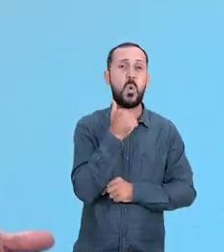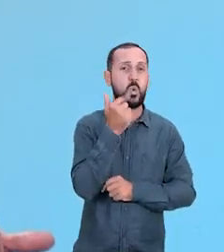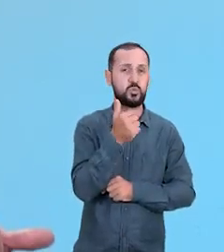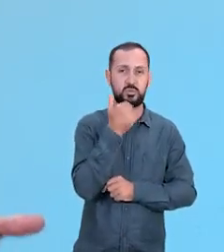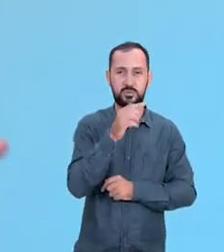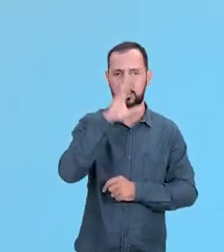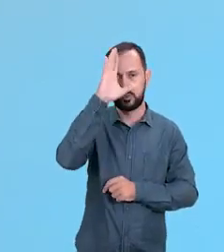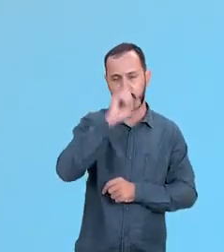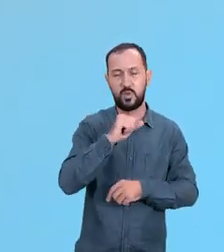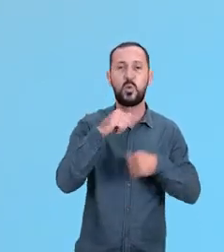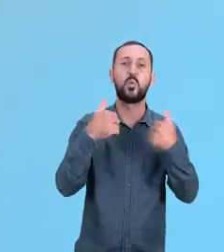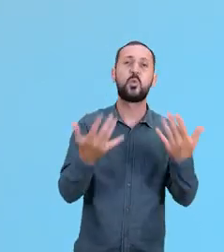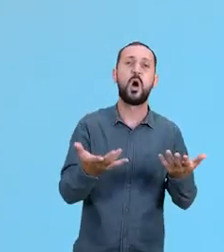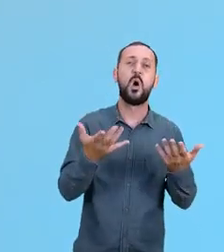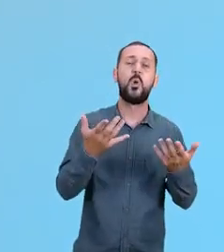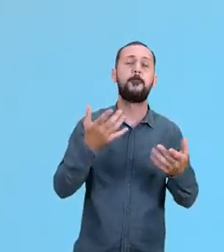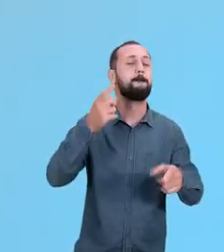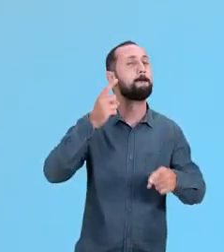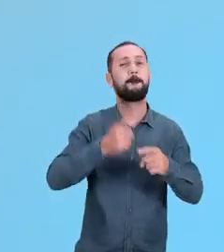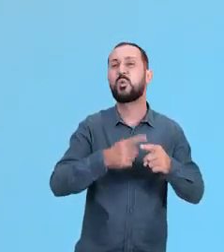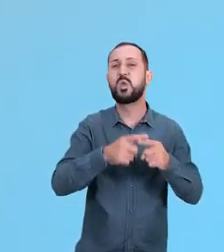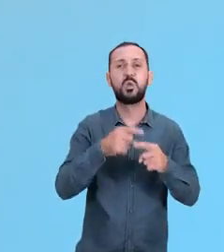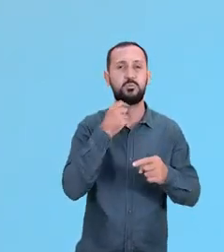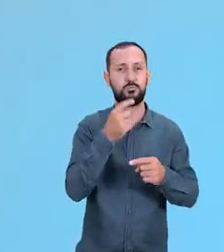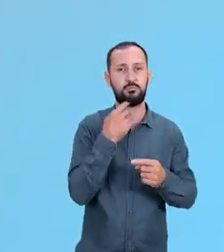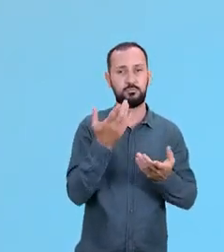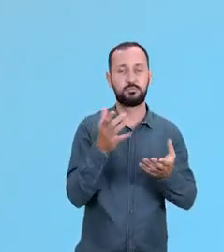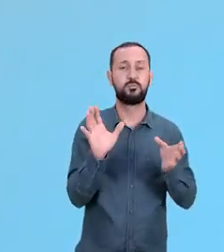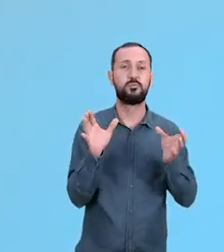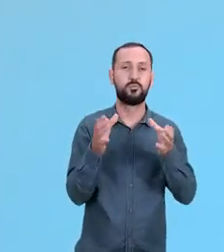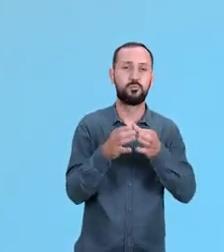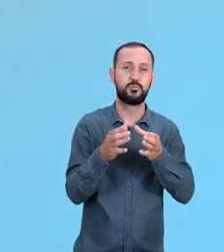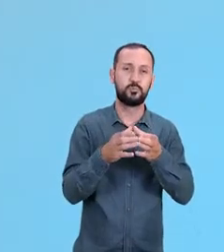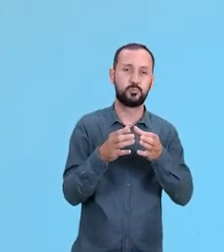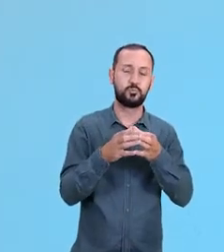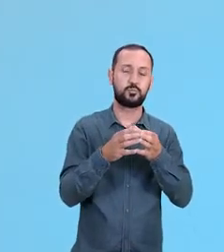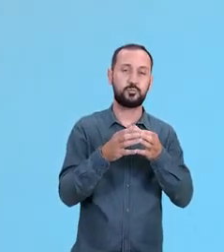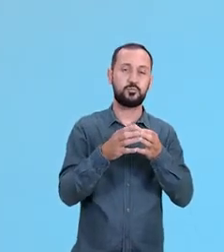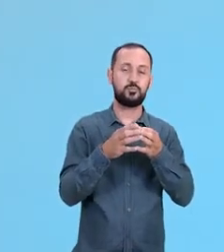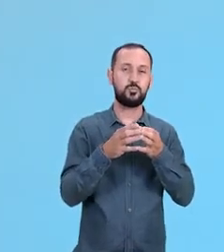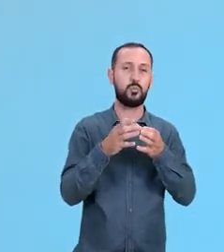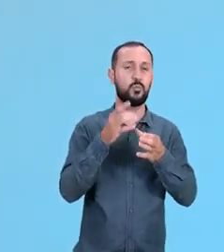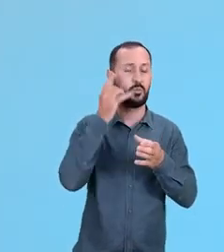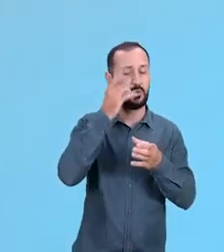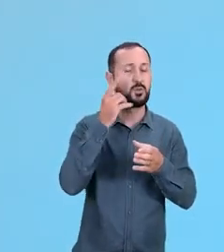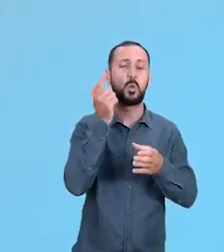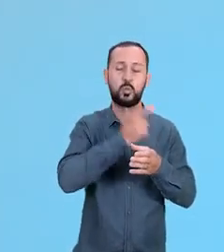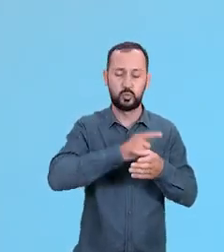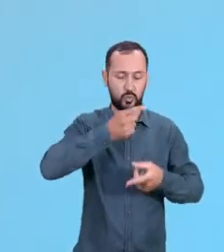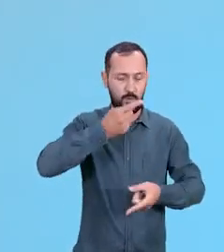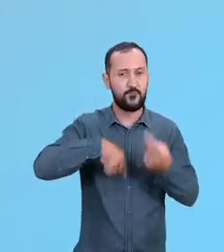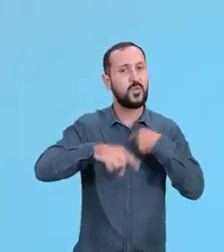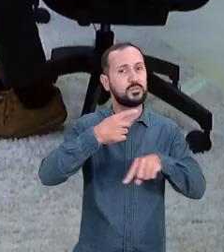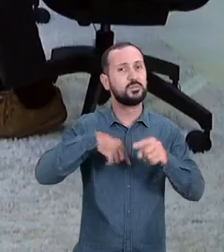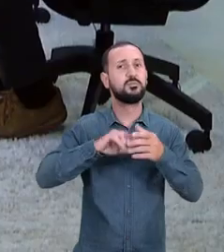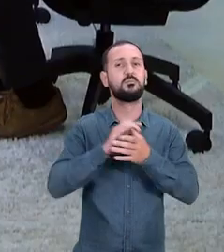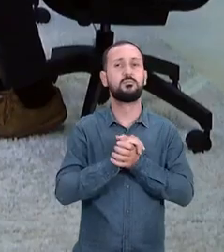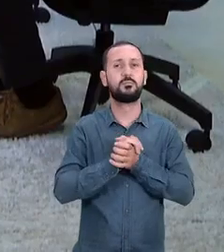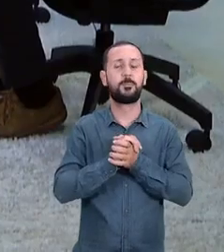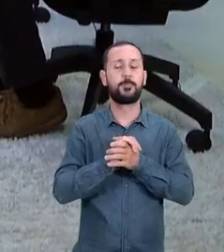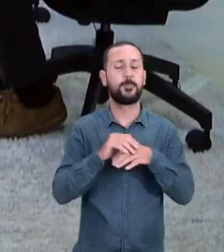por quê? Quais são as razões? Então, a frente parlamentar tem conseguido avançar muito nesse caminho.